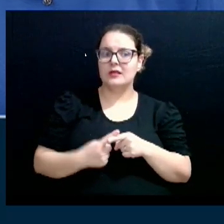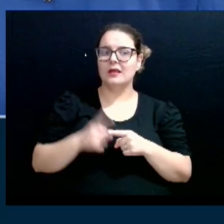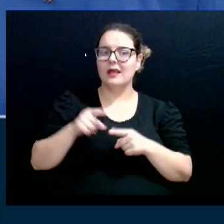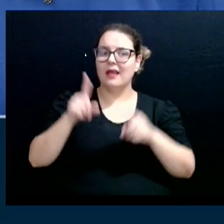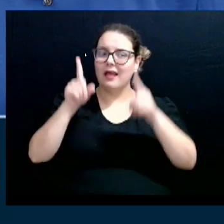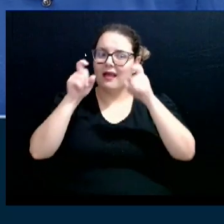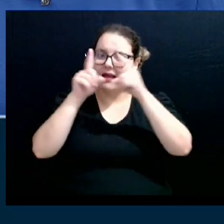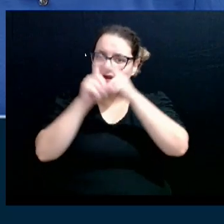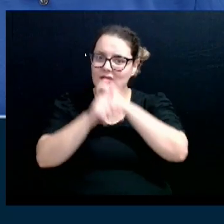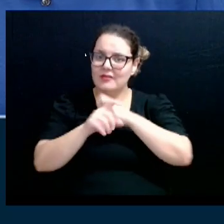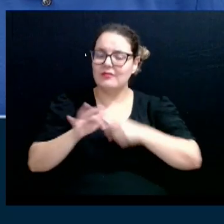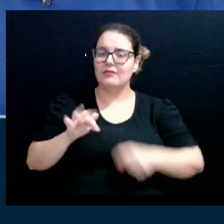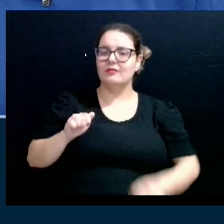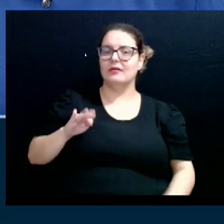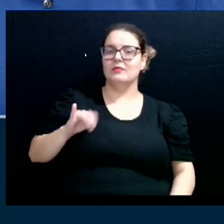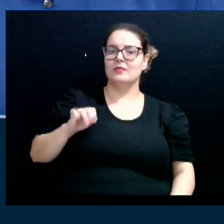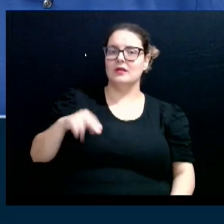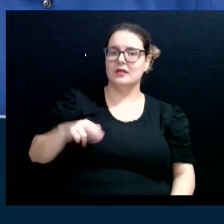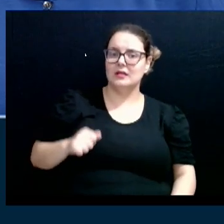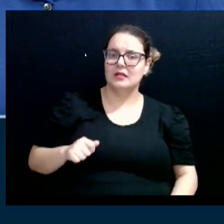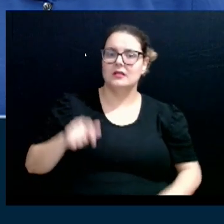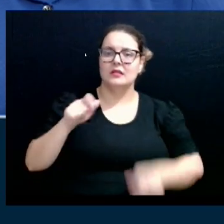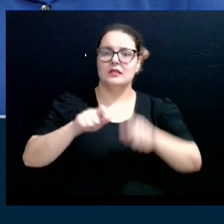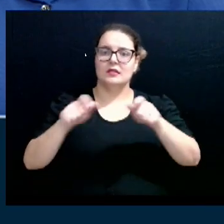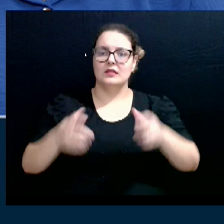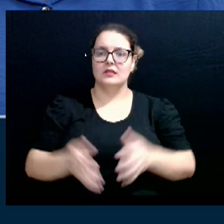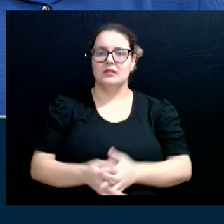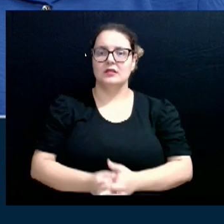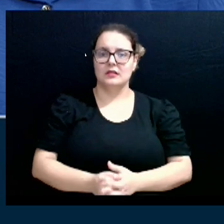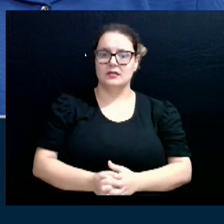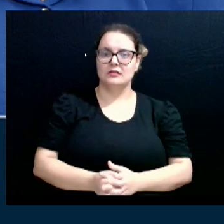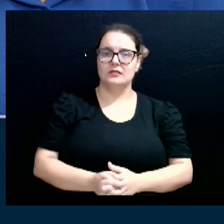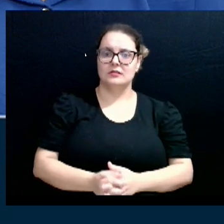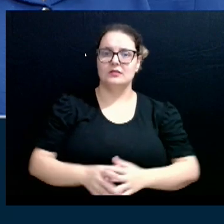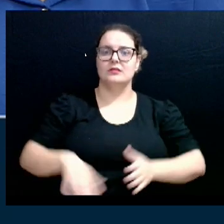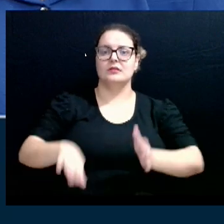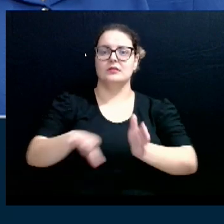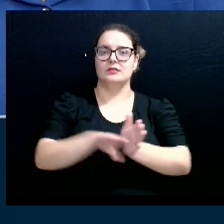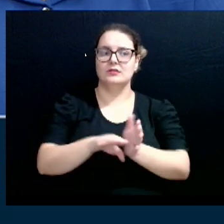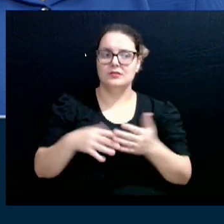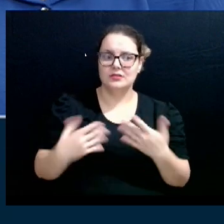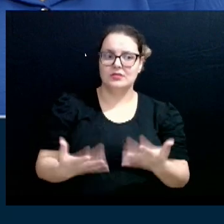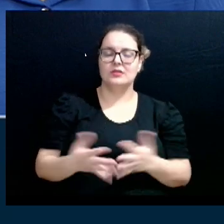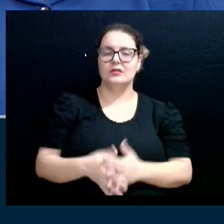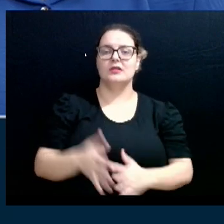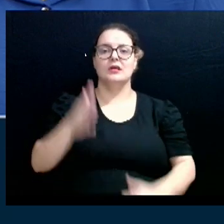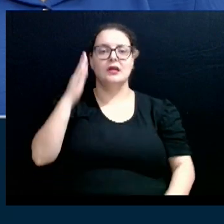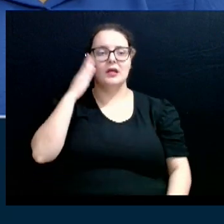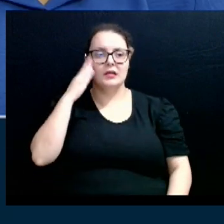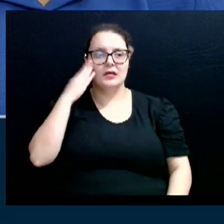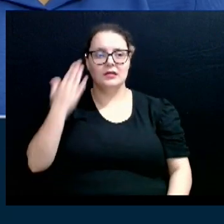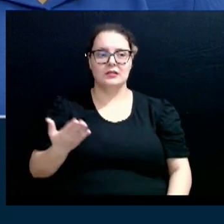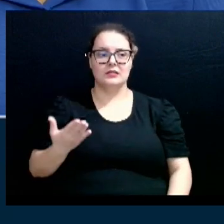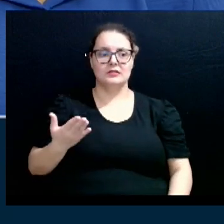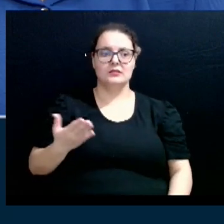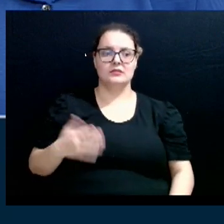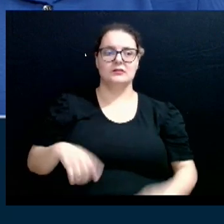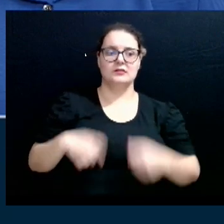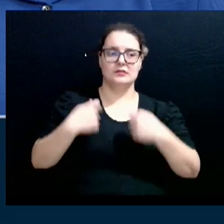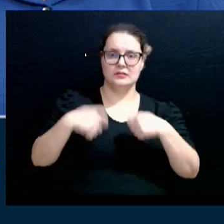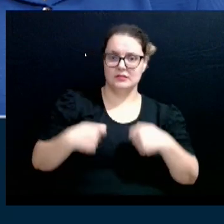Fabiana, essas pessoas elas, chegarem ao ponto de entender que elas precisam de